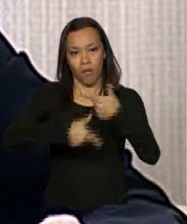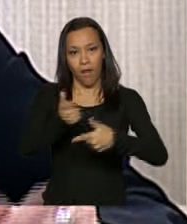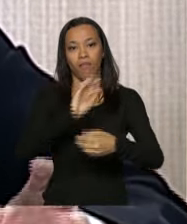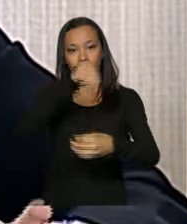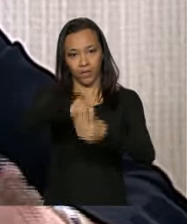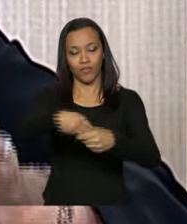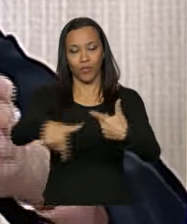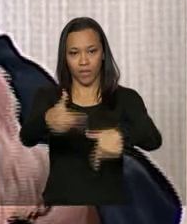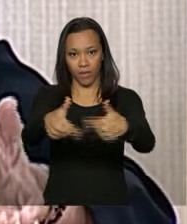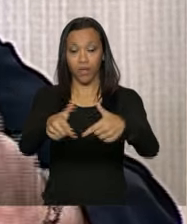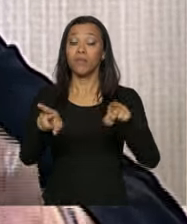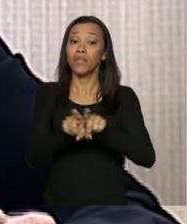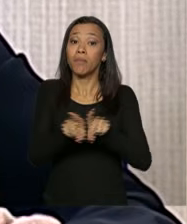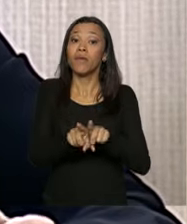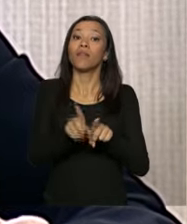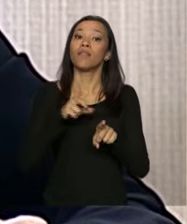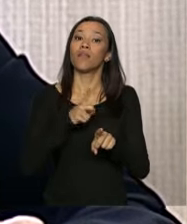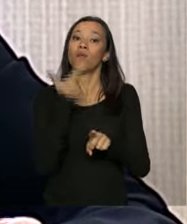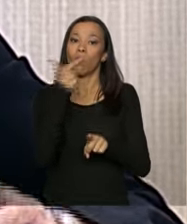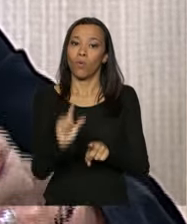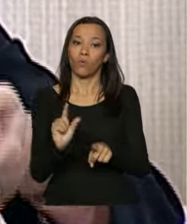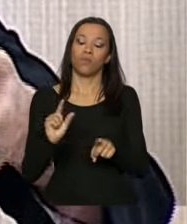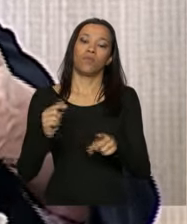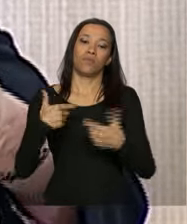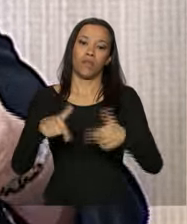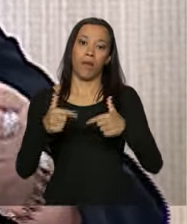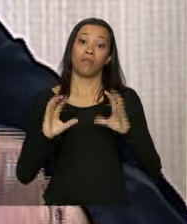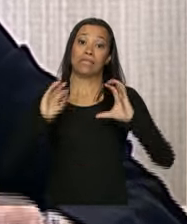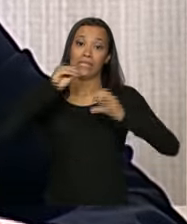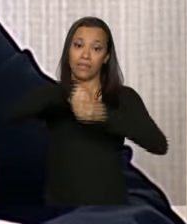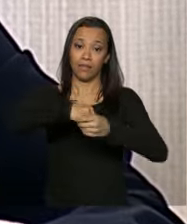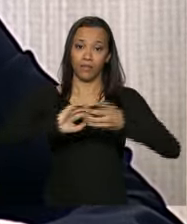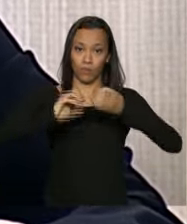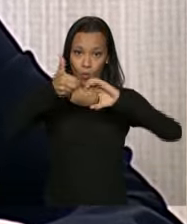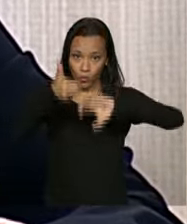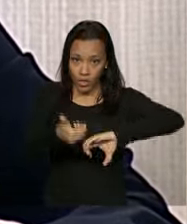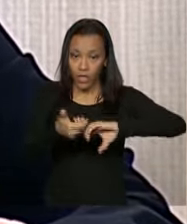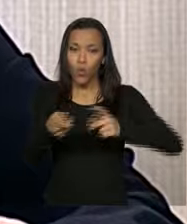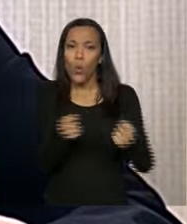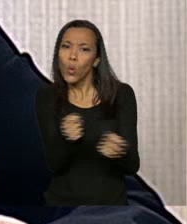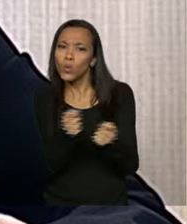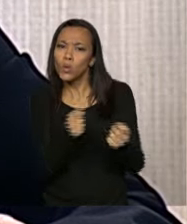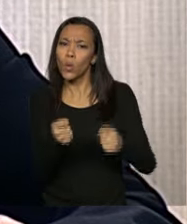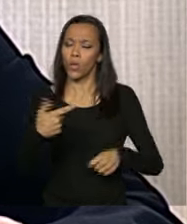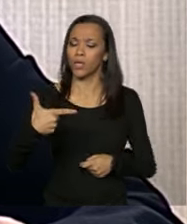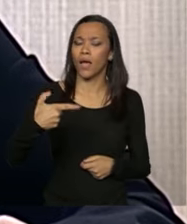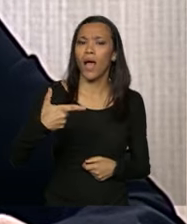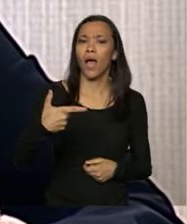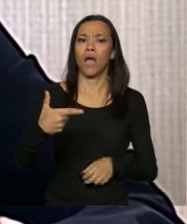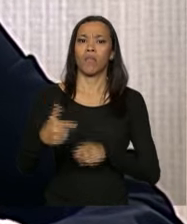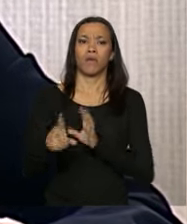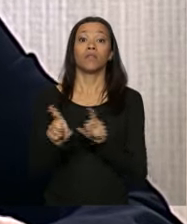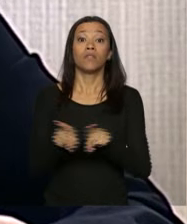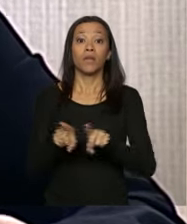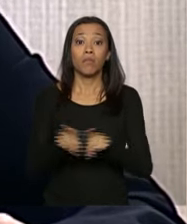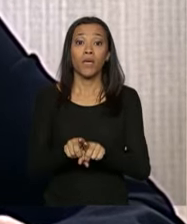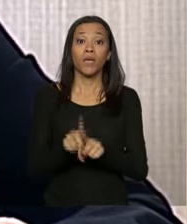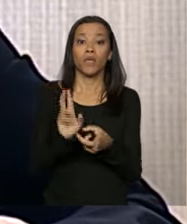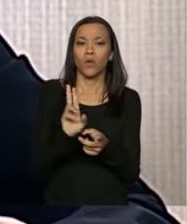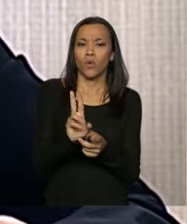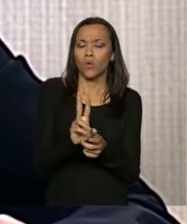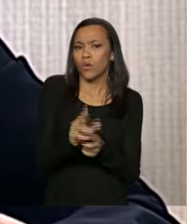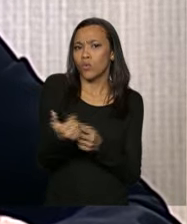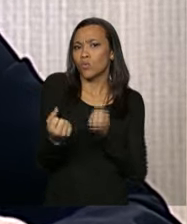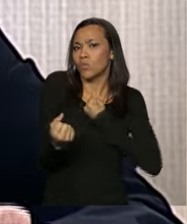do congresso, tentando, né, o controle maior das armas, os registros, rever os registros, rever as